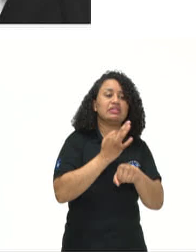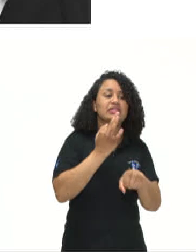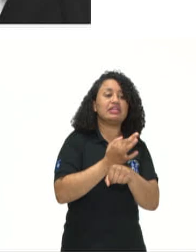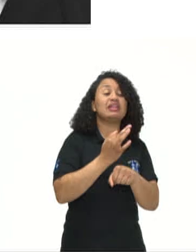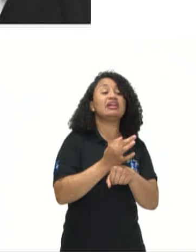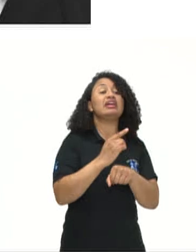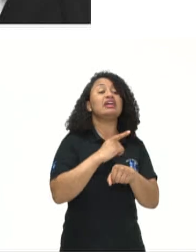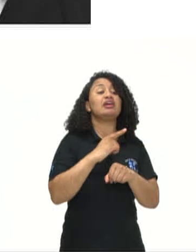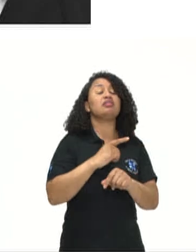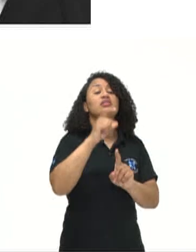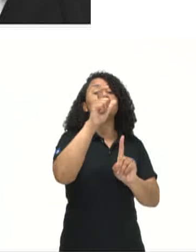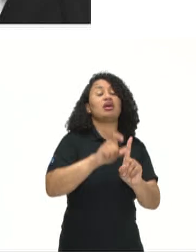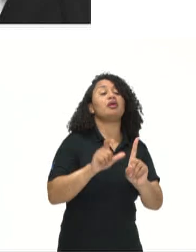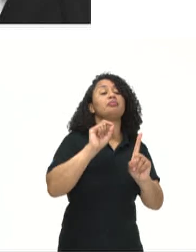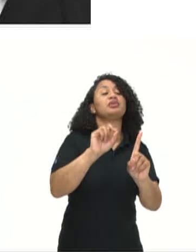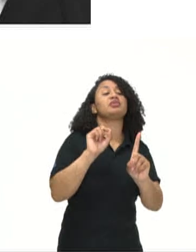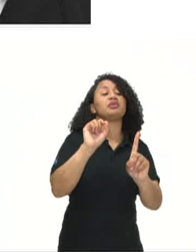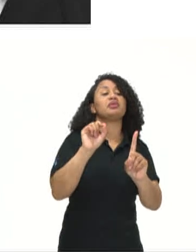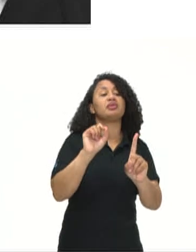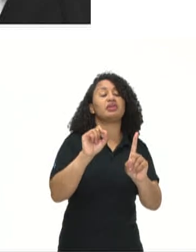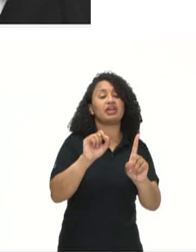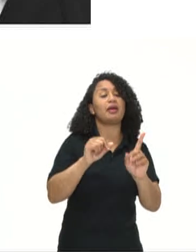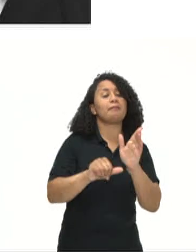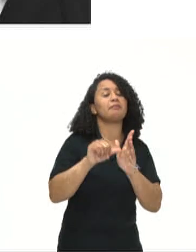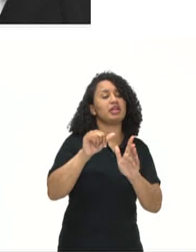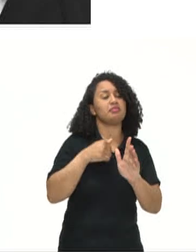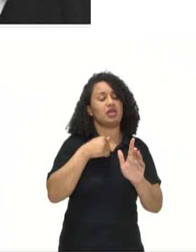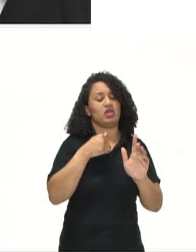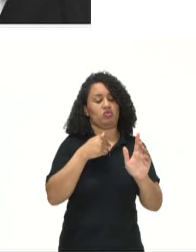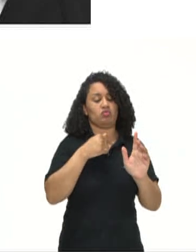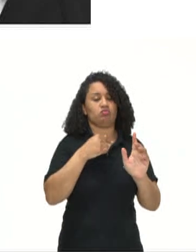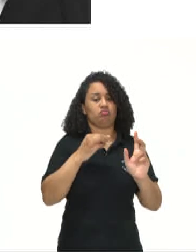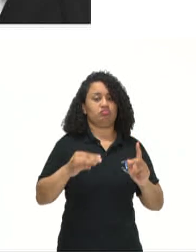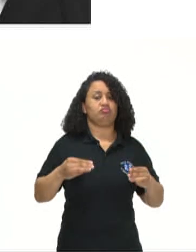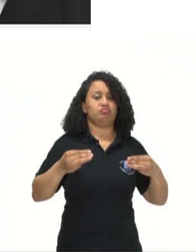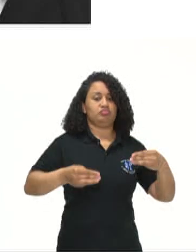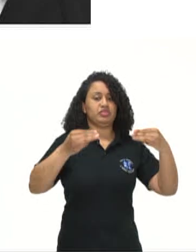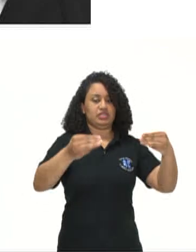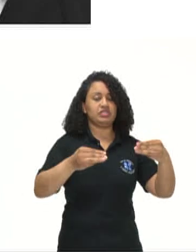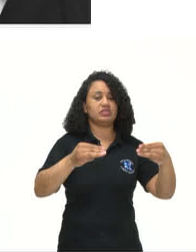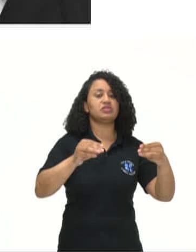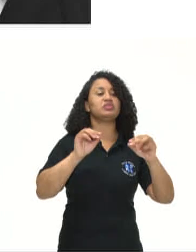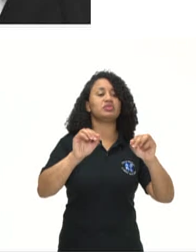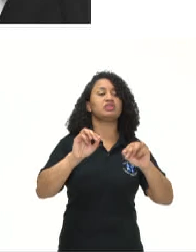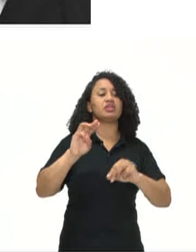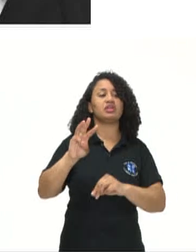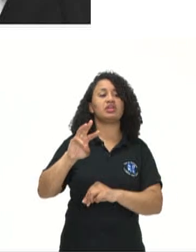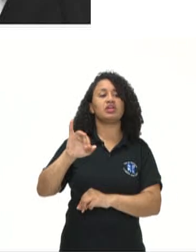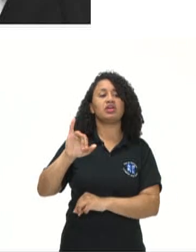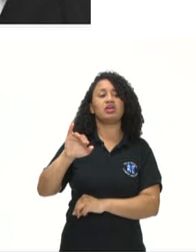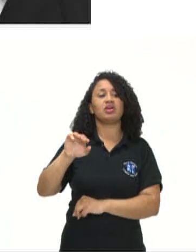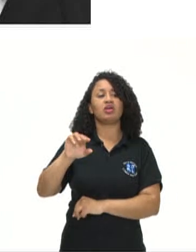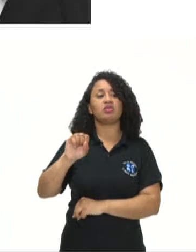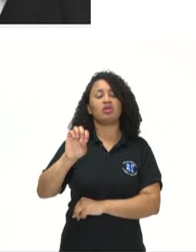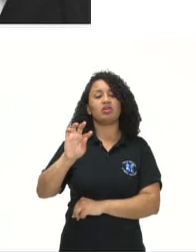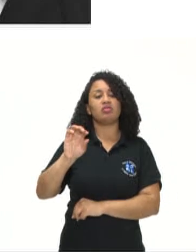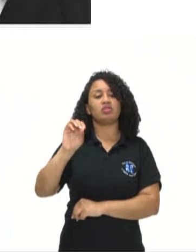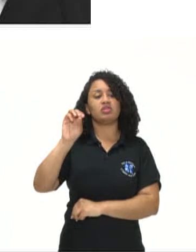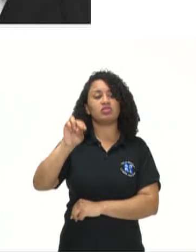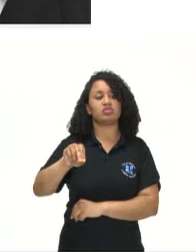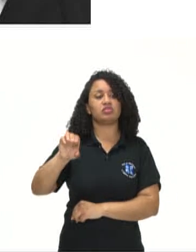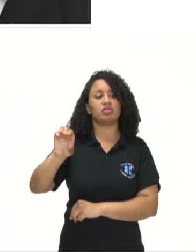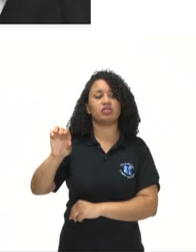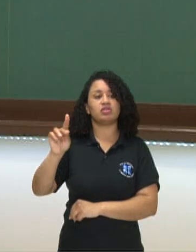com destaque aí para a atuação do primeiro-ministro inglês, o Winston Churchill, que